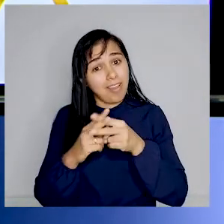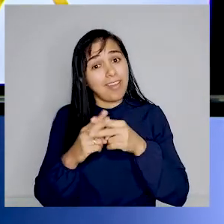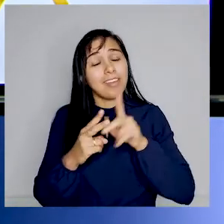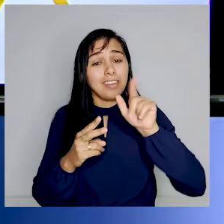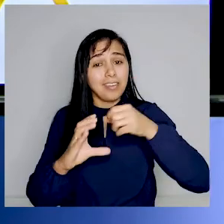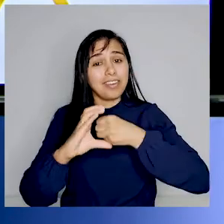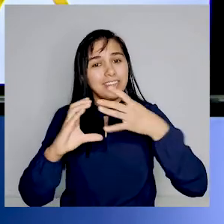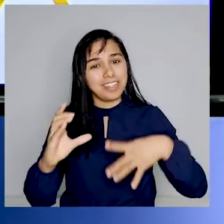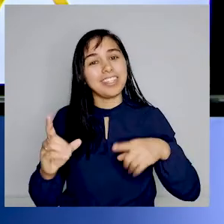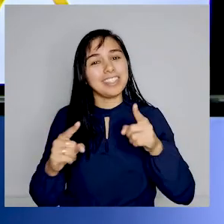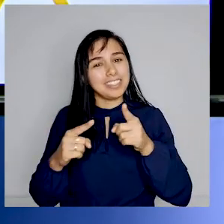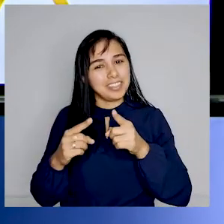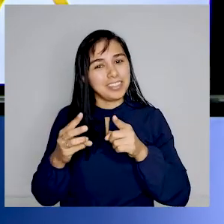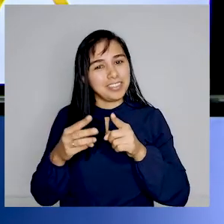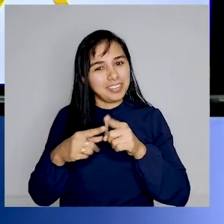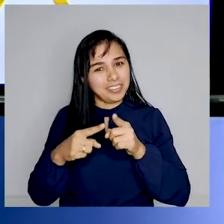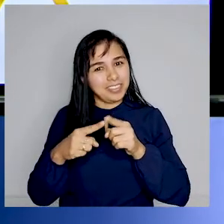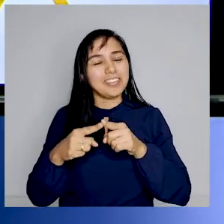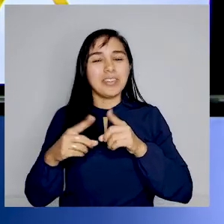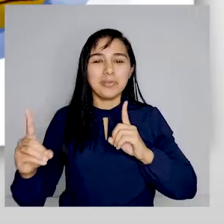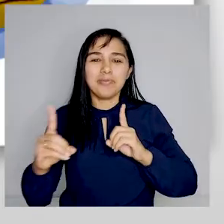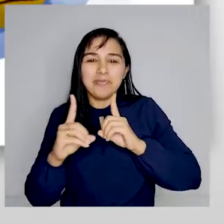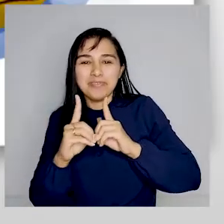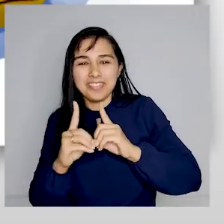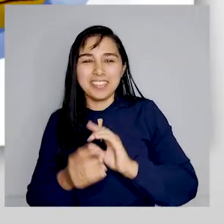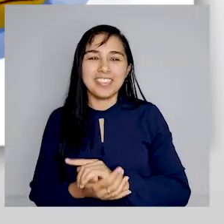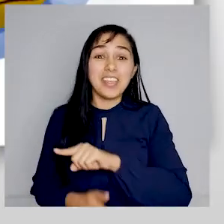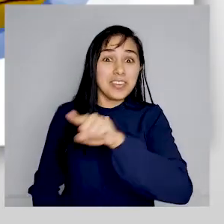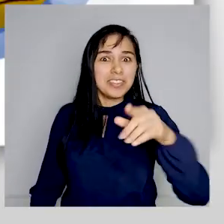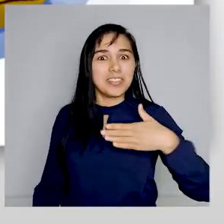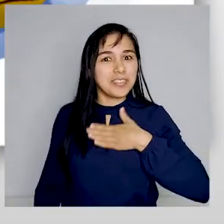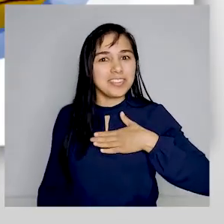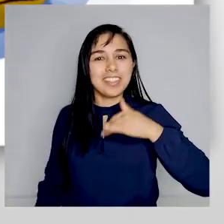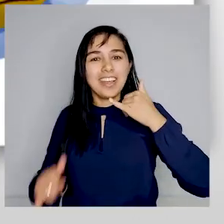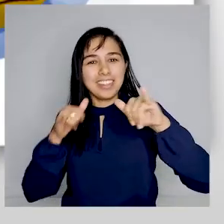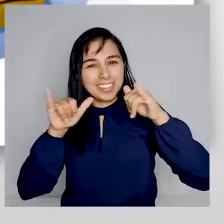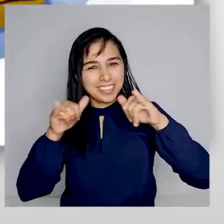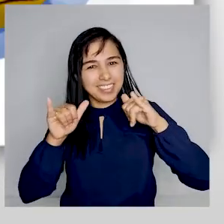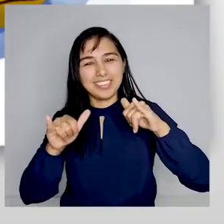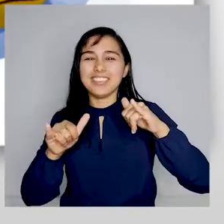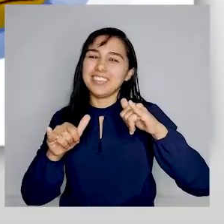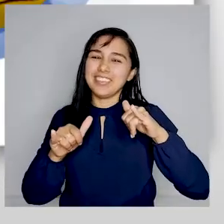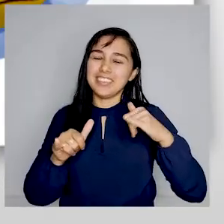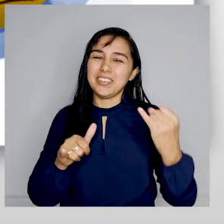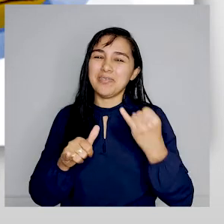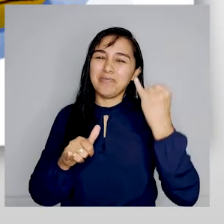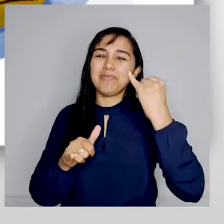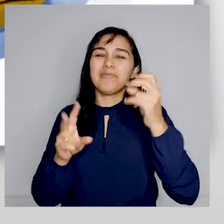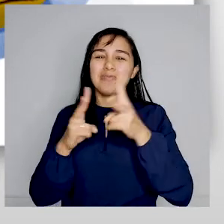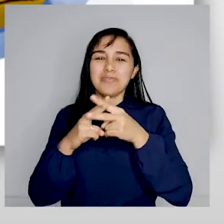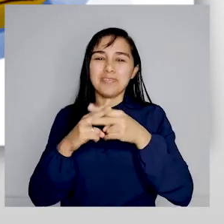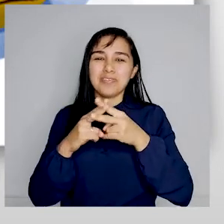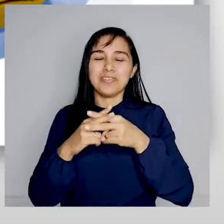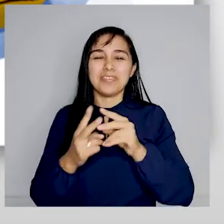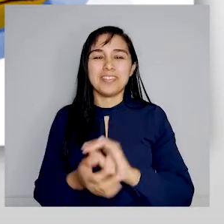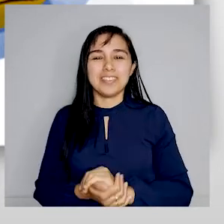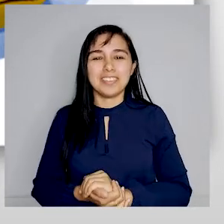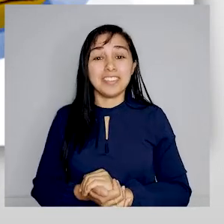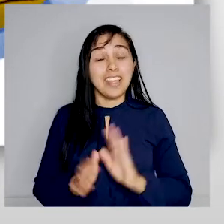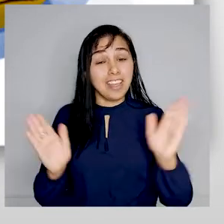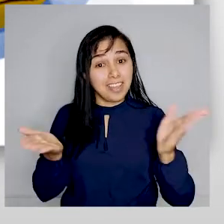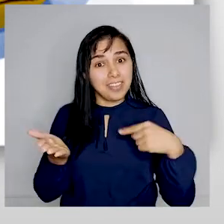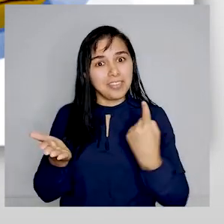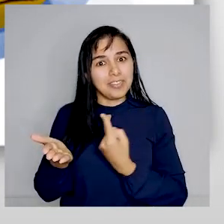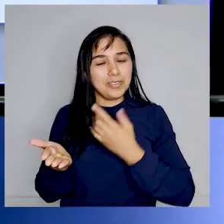são características das nossas provas de curta distância. Então, gostaram das informações iniciais sobre as lutas que nós trouxemos para vocês?